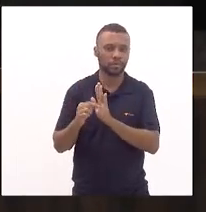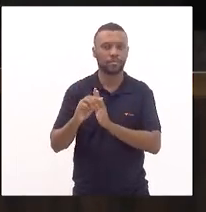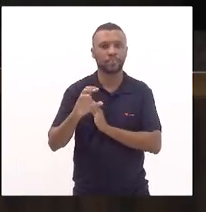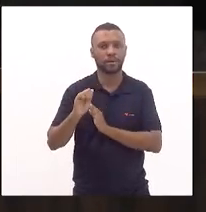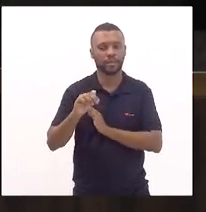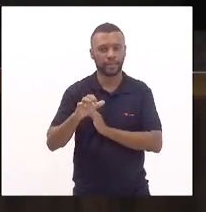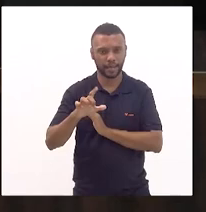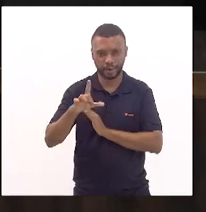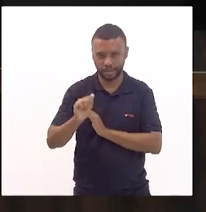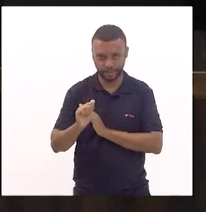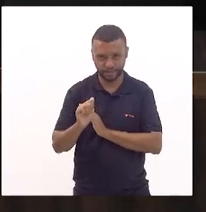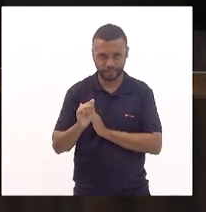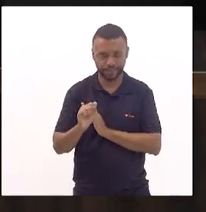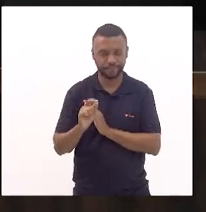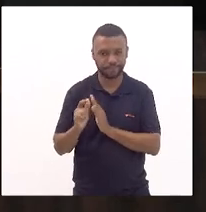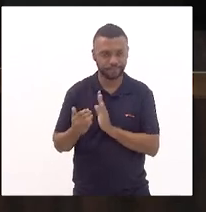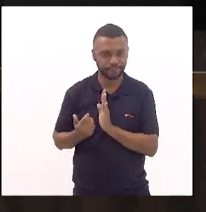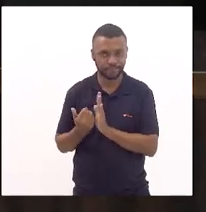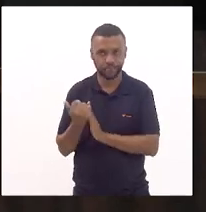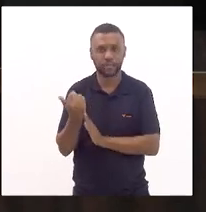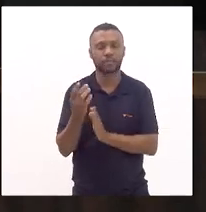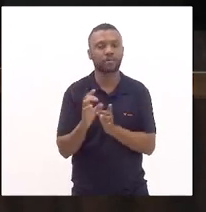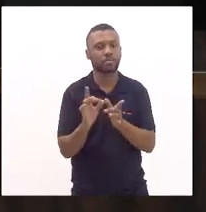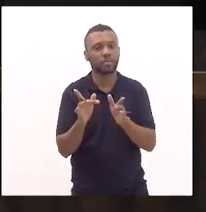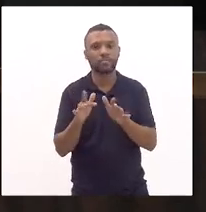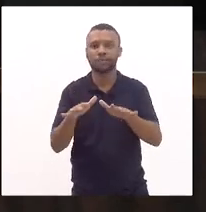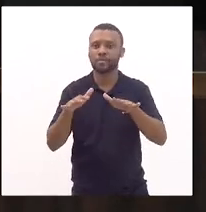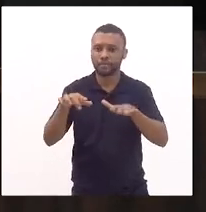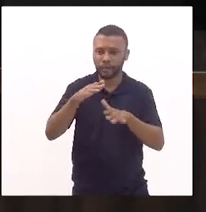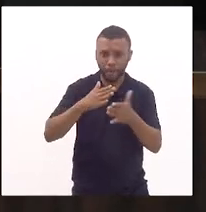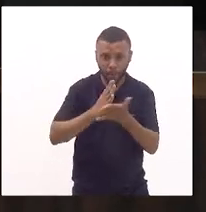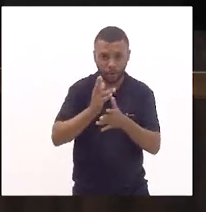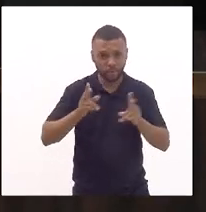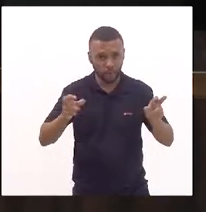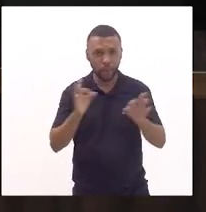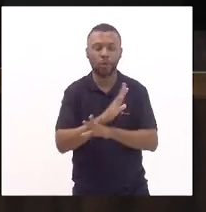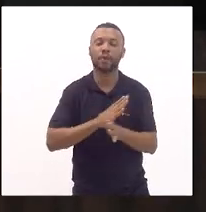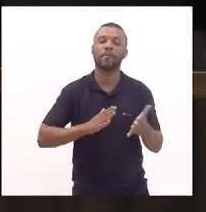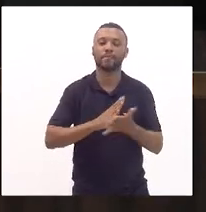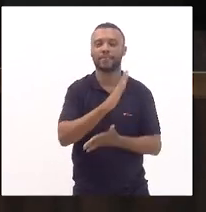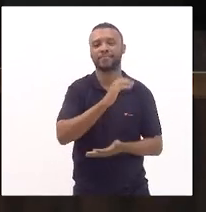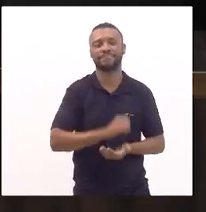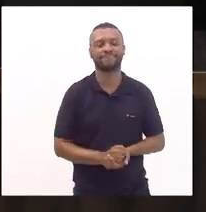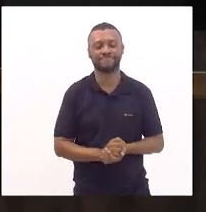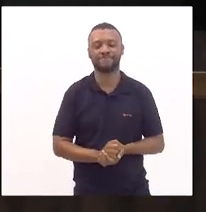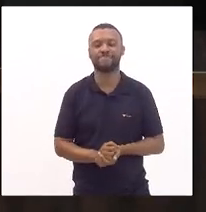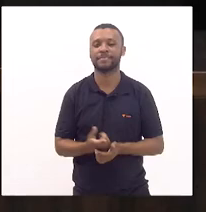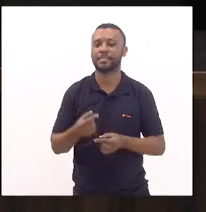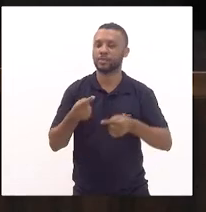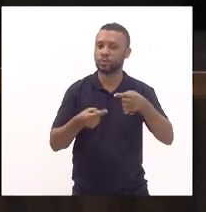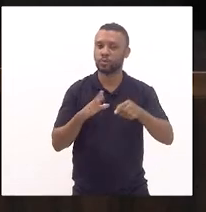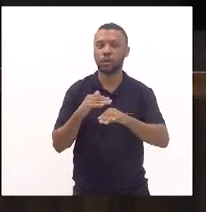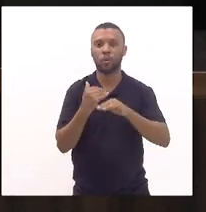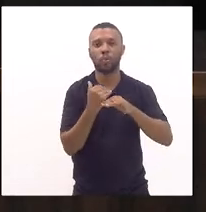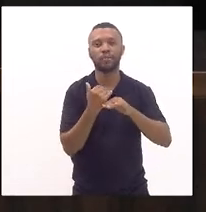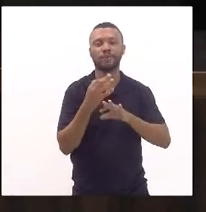Canela. Então, vamos lá. Com autorização do plenário, senhores que aprovam, permaneçam como estão aprovados. Intermitação ordinária e discussão